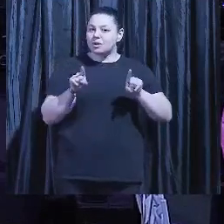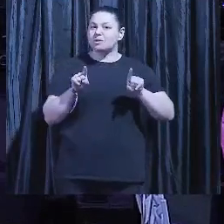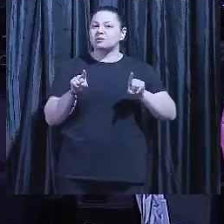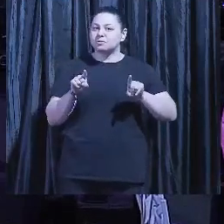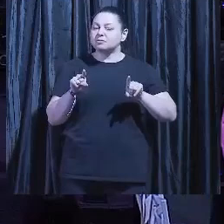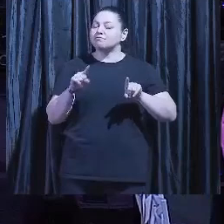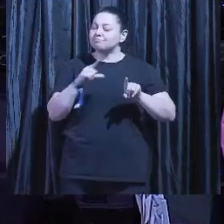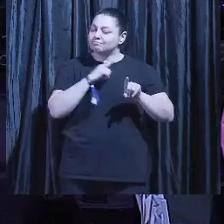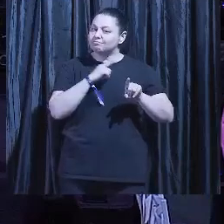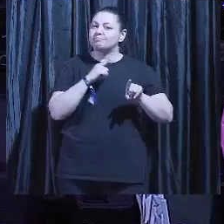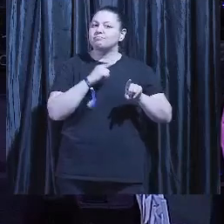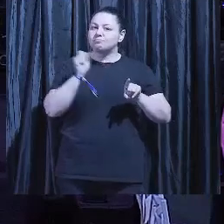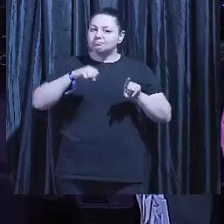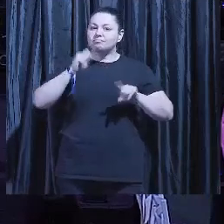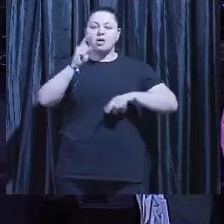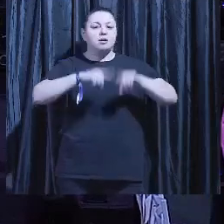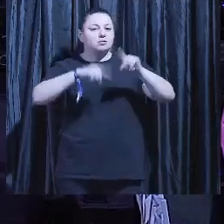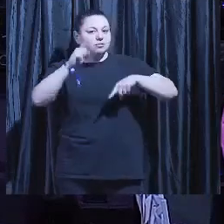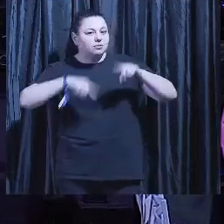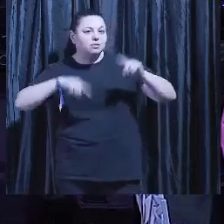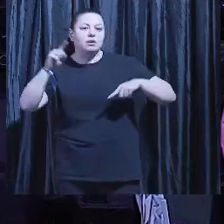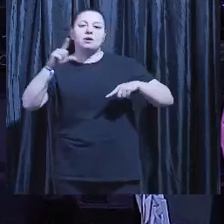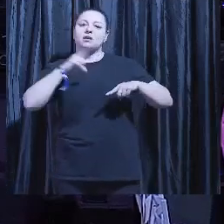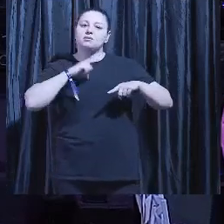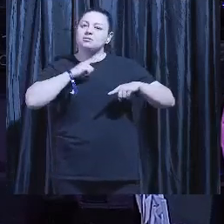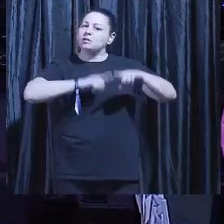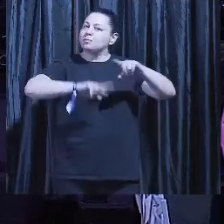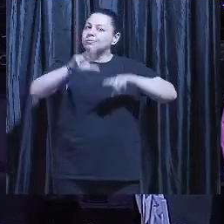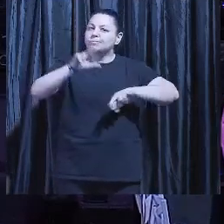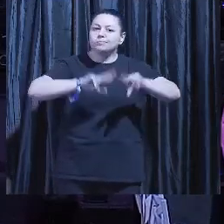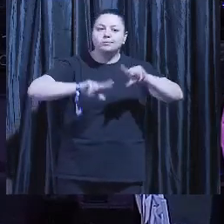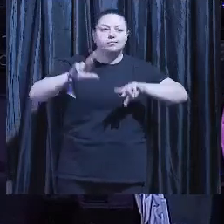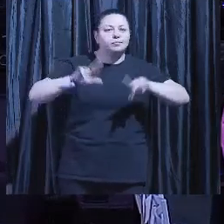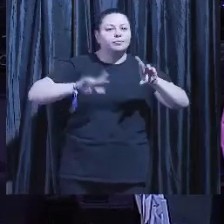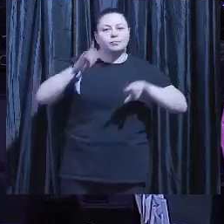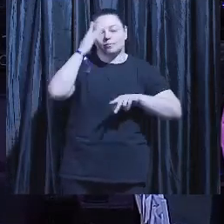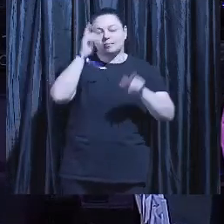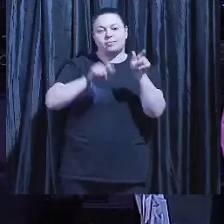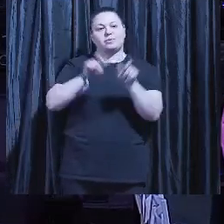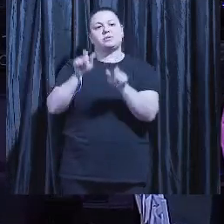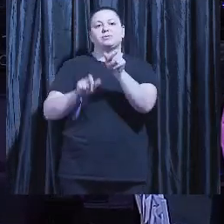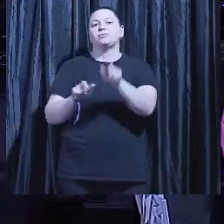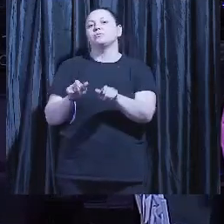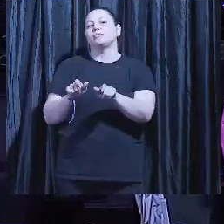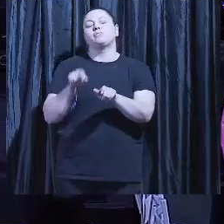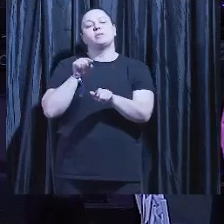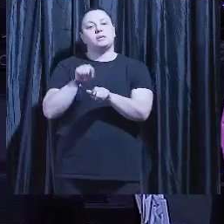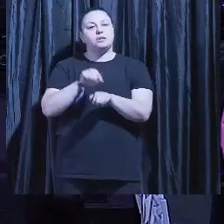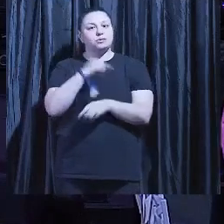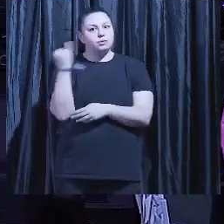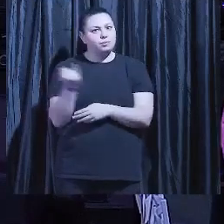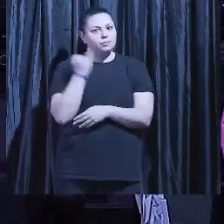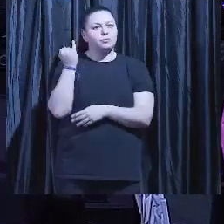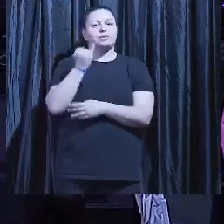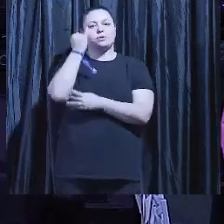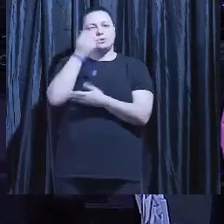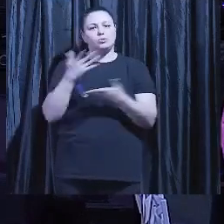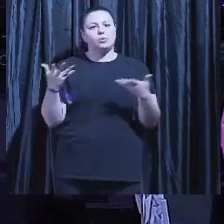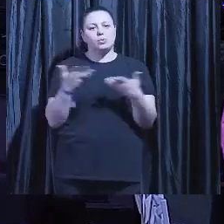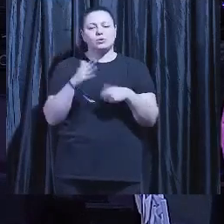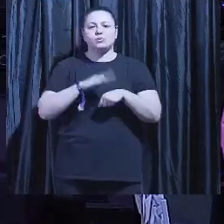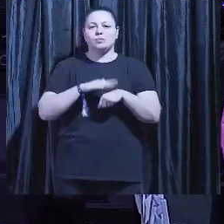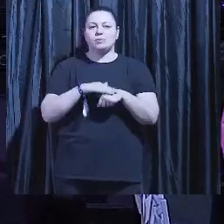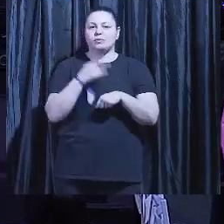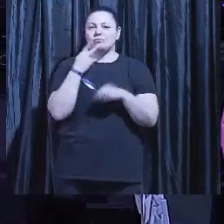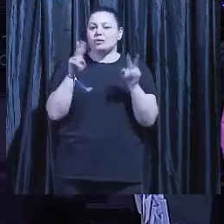muita diversidade, muita pluralidade, e essa, inclusive, é o fator importante para a inovação. Toda vez que a gente